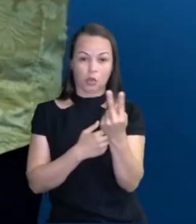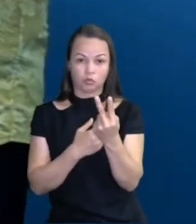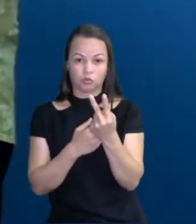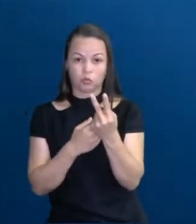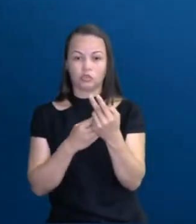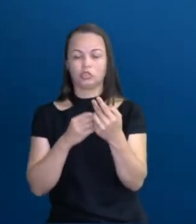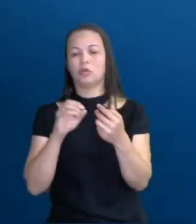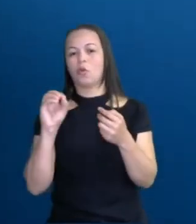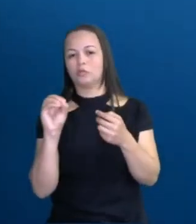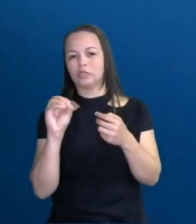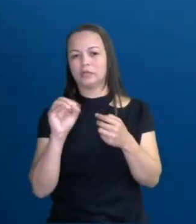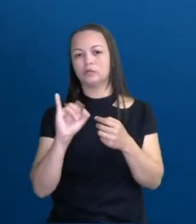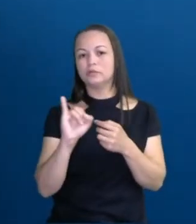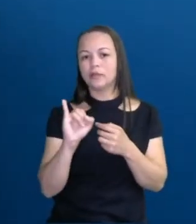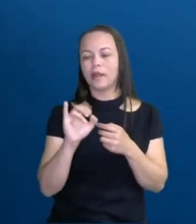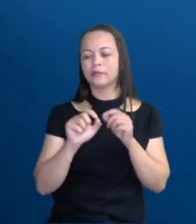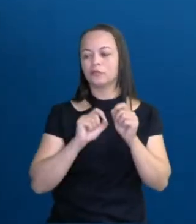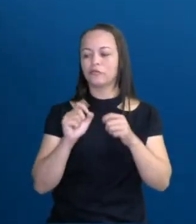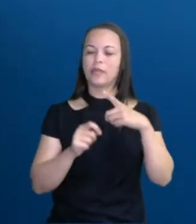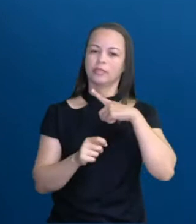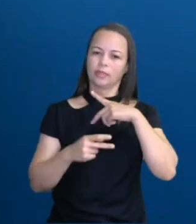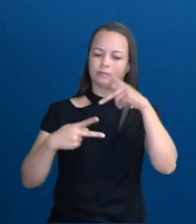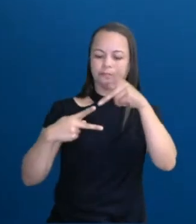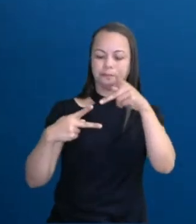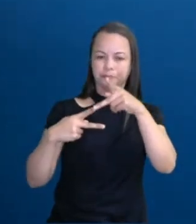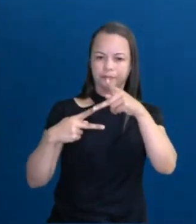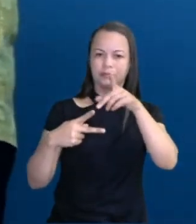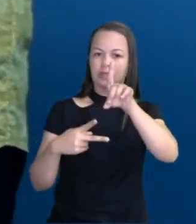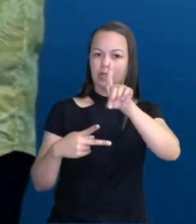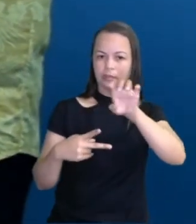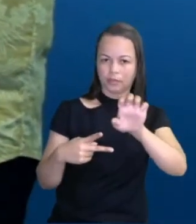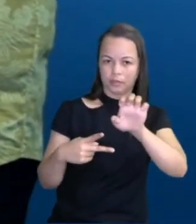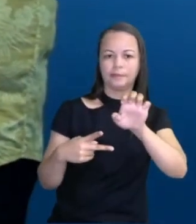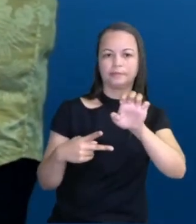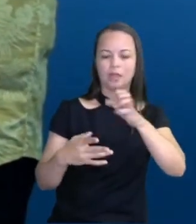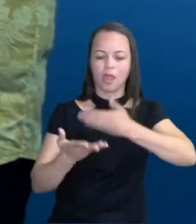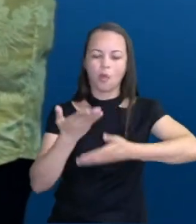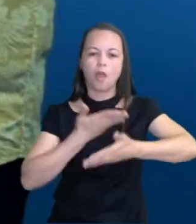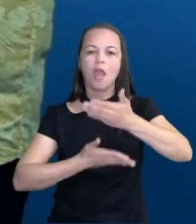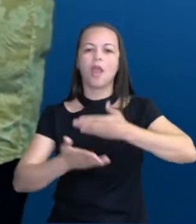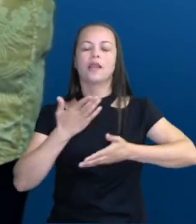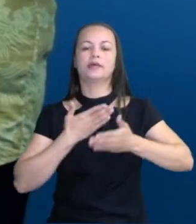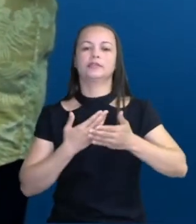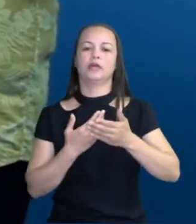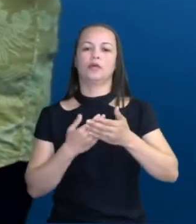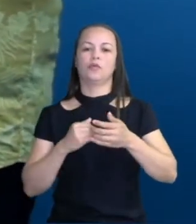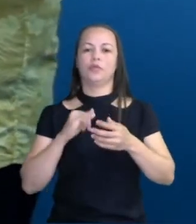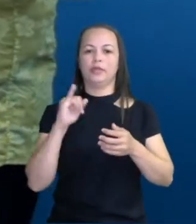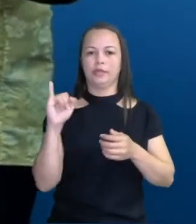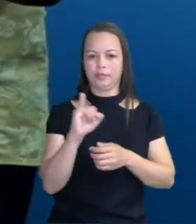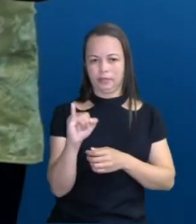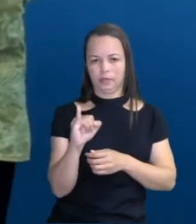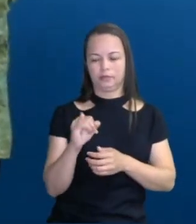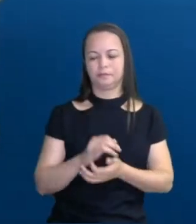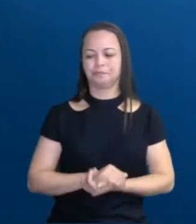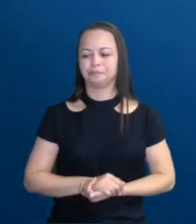objeto vai aparecer sempre uma preposição Então se diz que é uma relação indireta